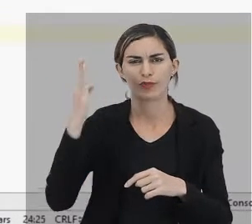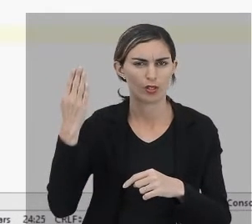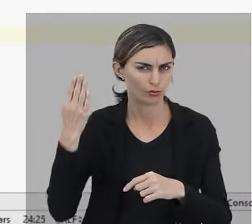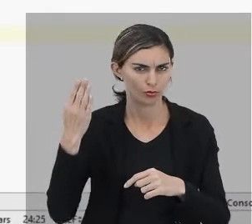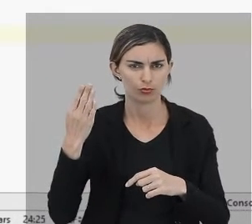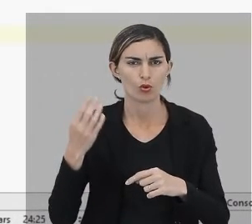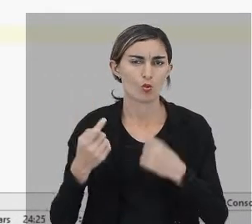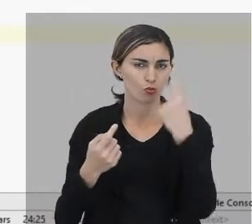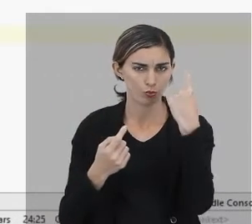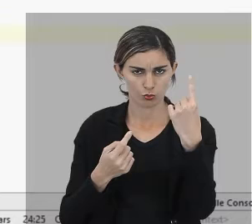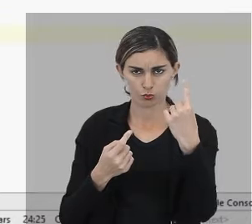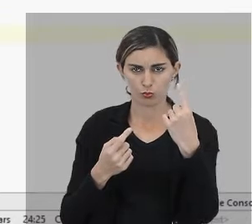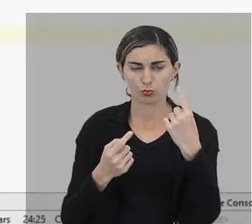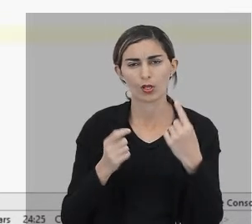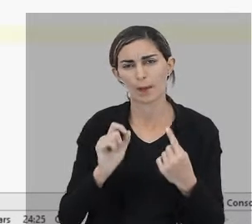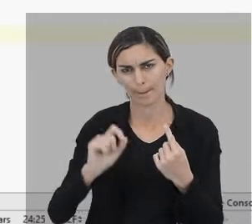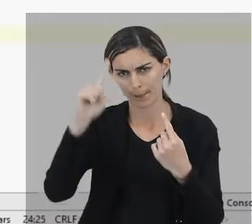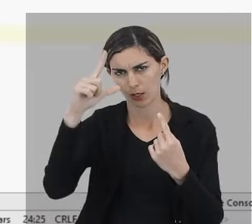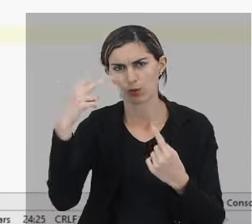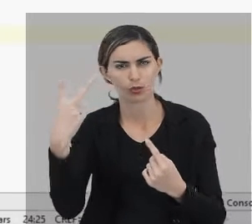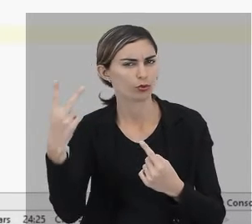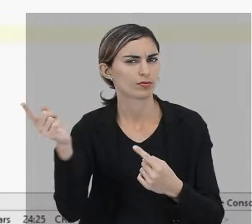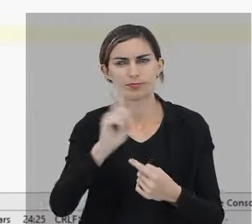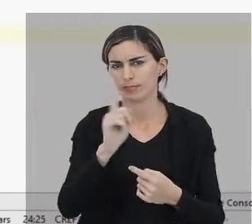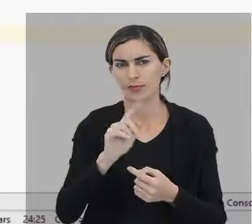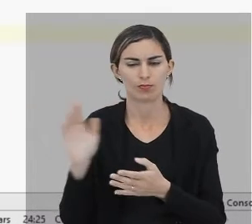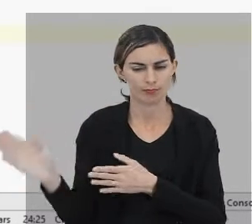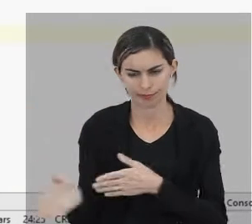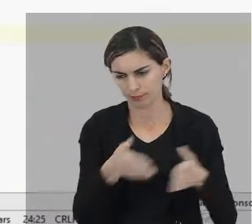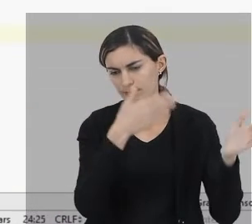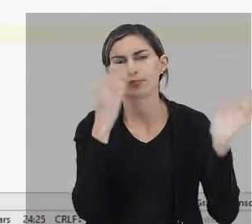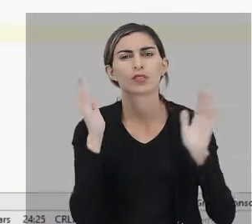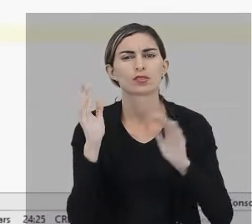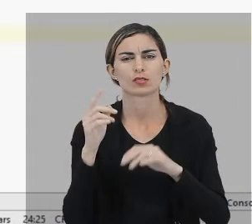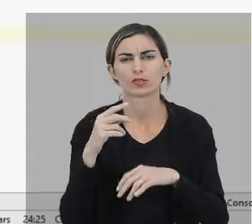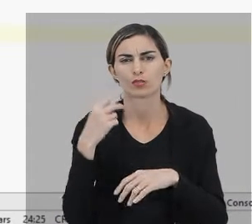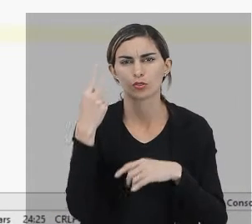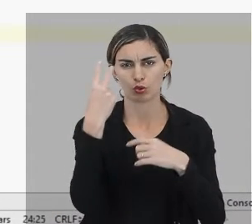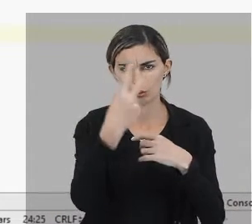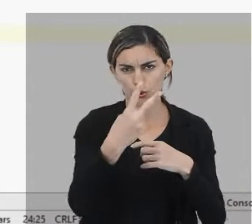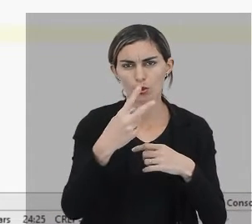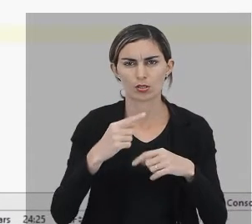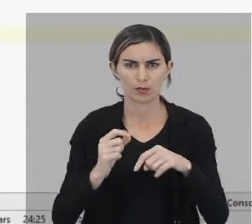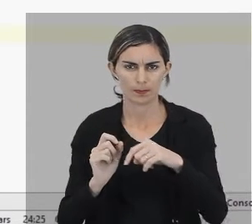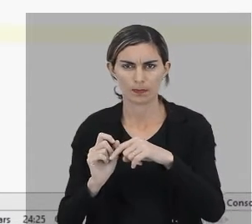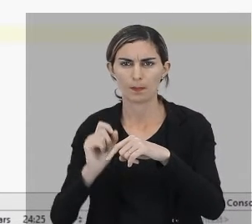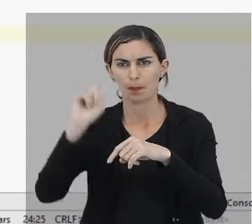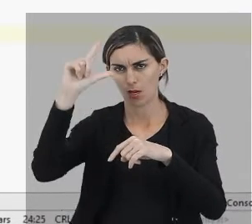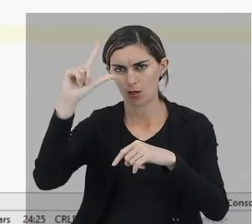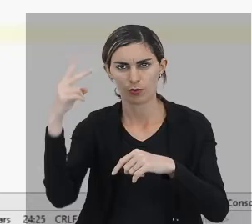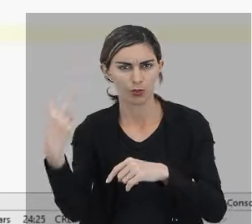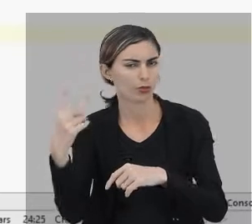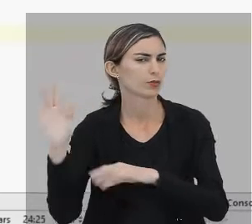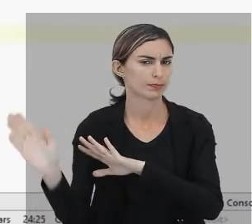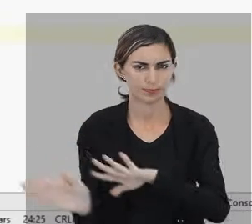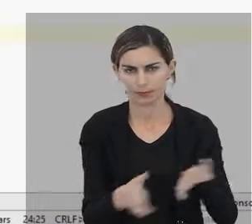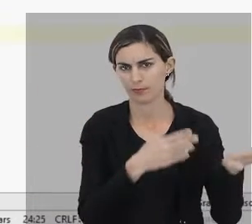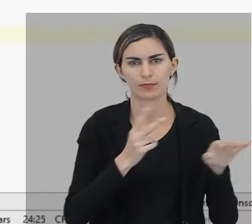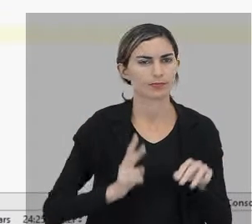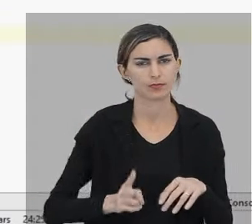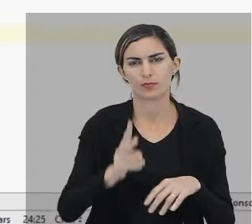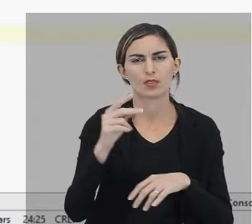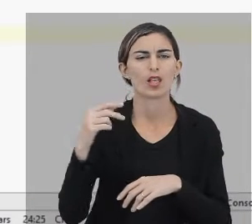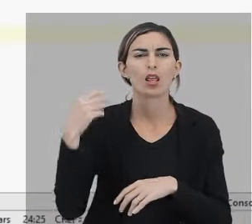passa direto. 1 é maior do que 2? Não, ele passa direto. 2 é maior do que 2? Não, então ele passa